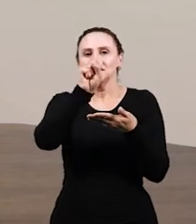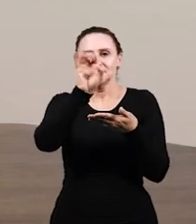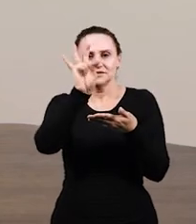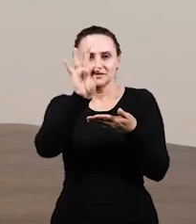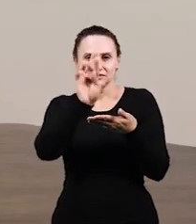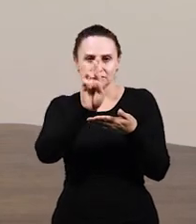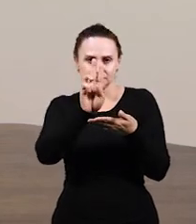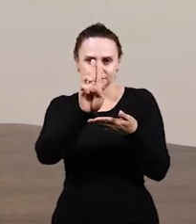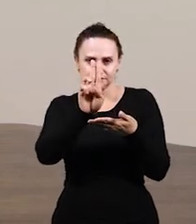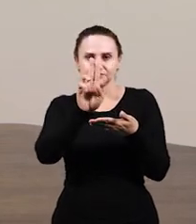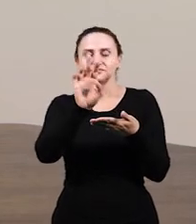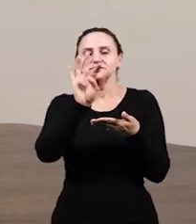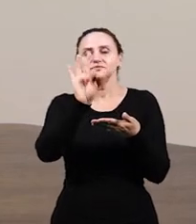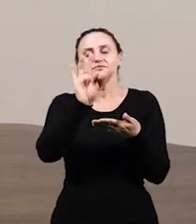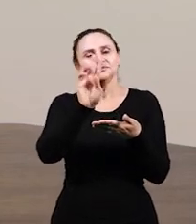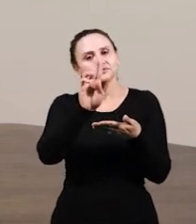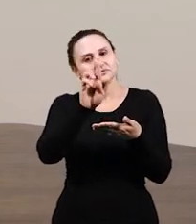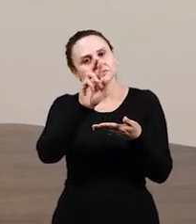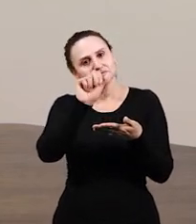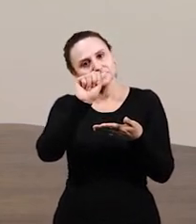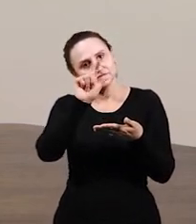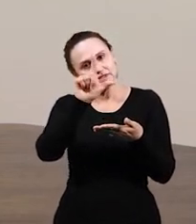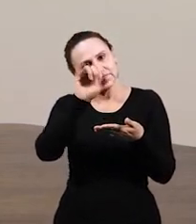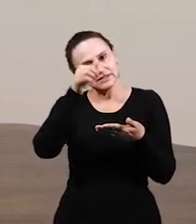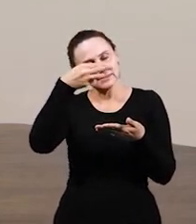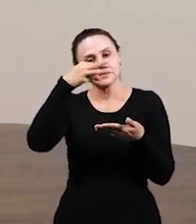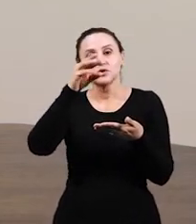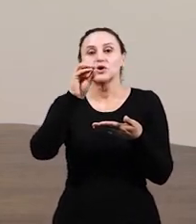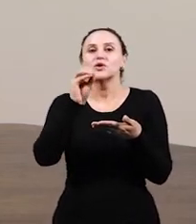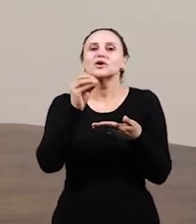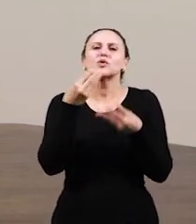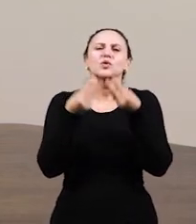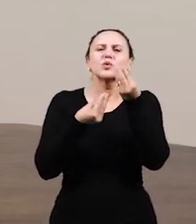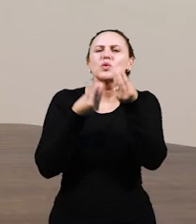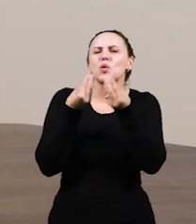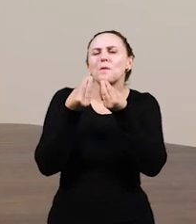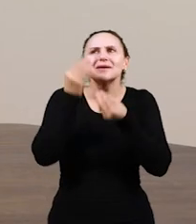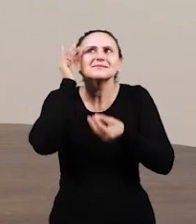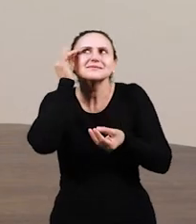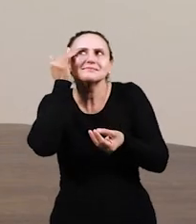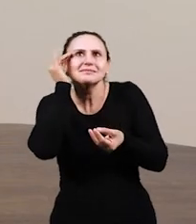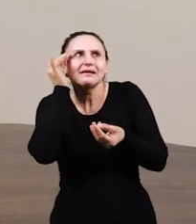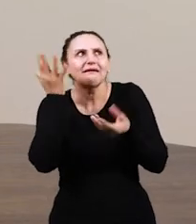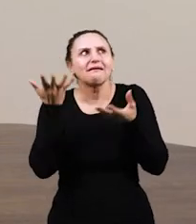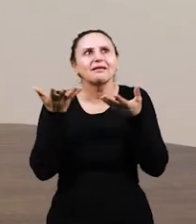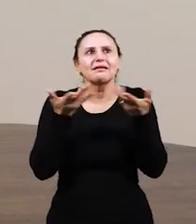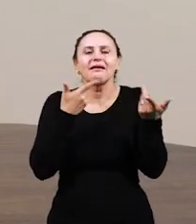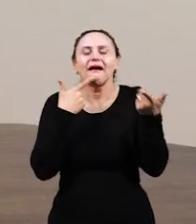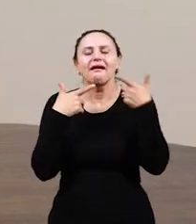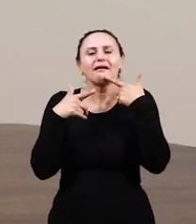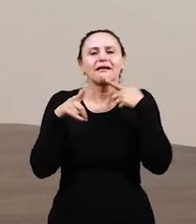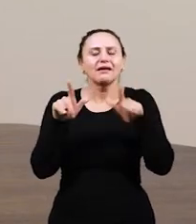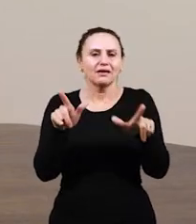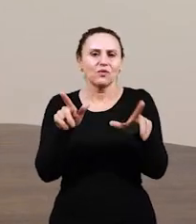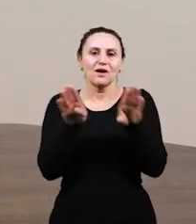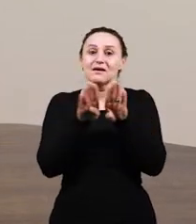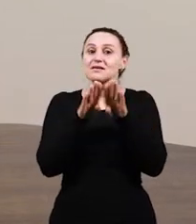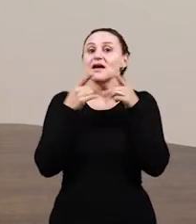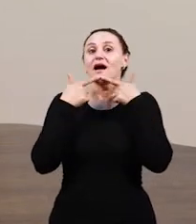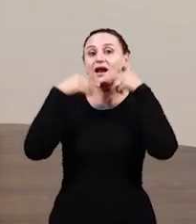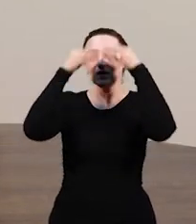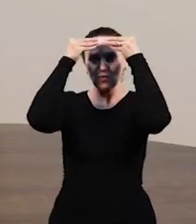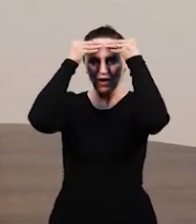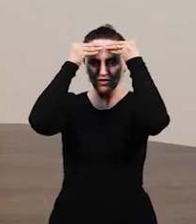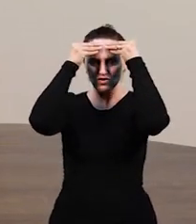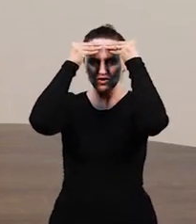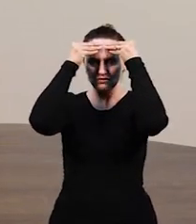estruturalismo como é que funciona como é que os estruturalistas entendem a língua EA linguagem né e